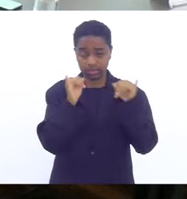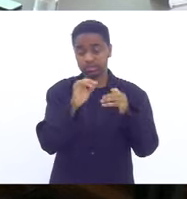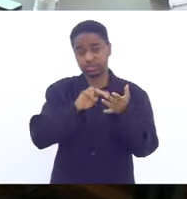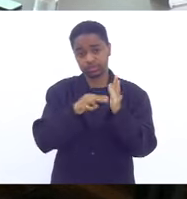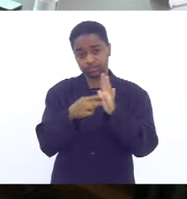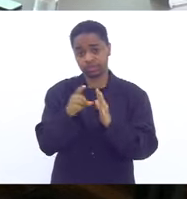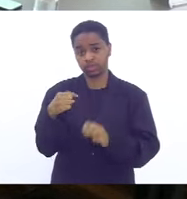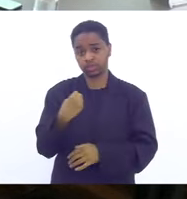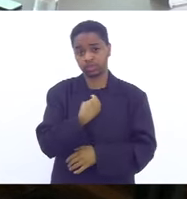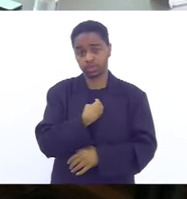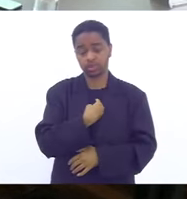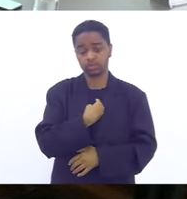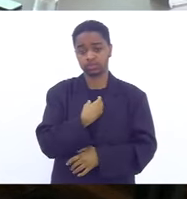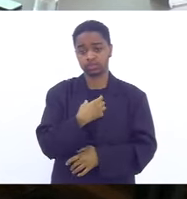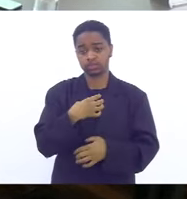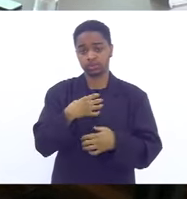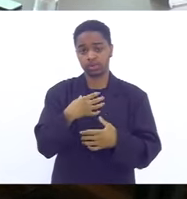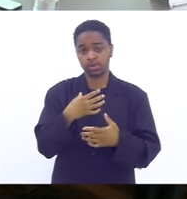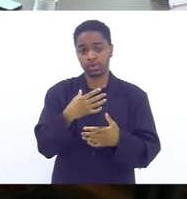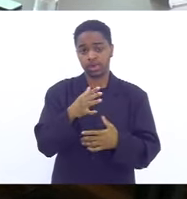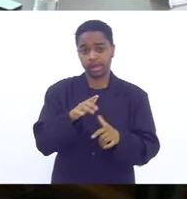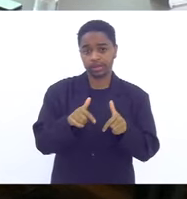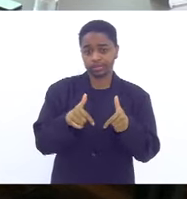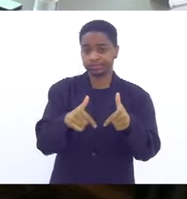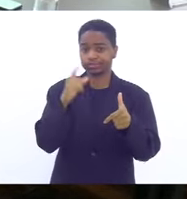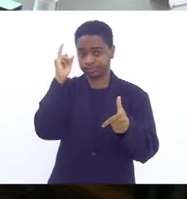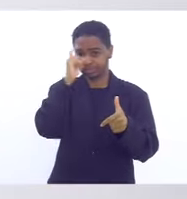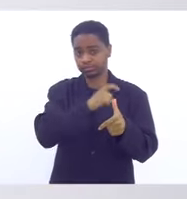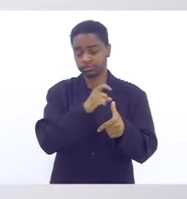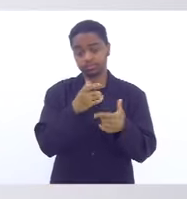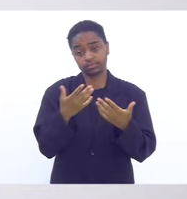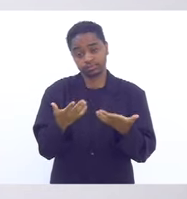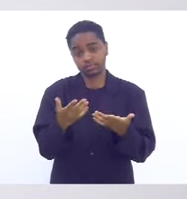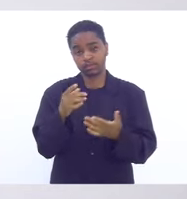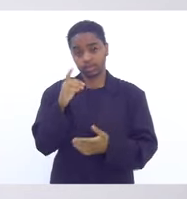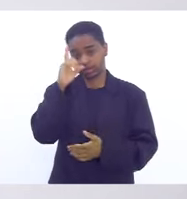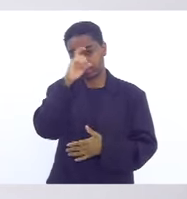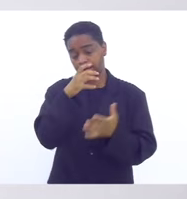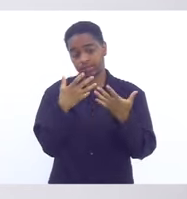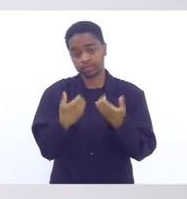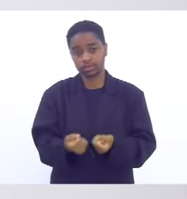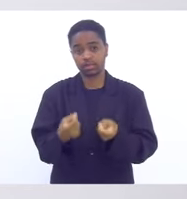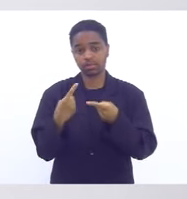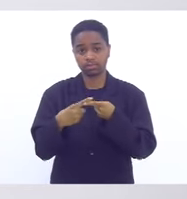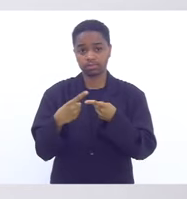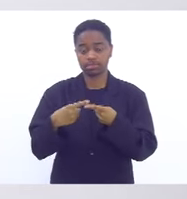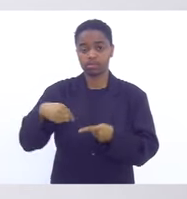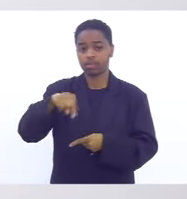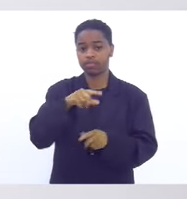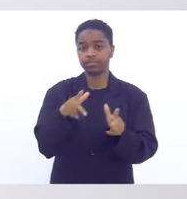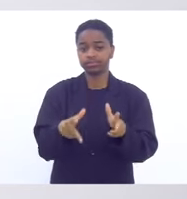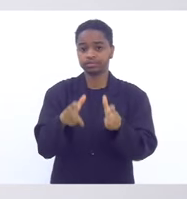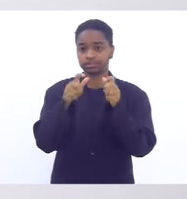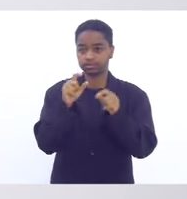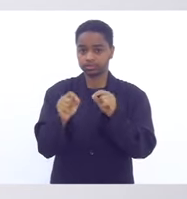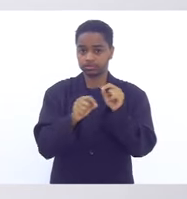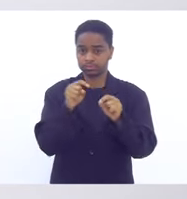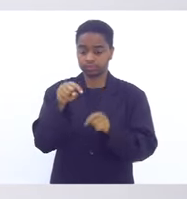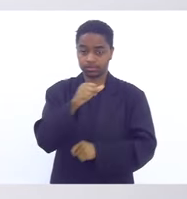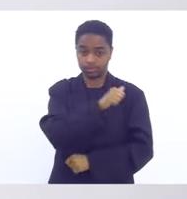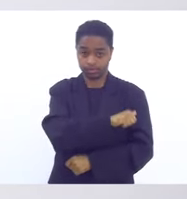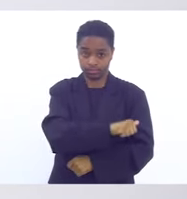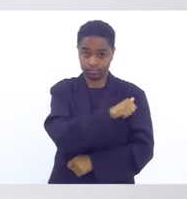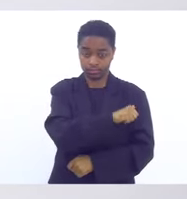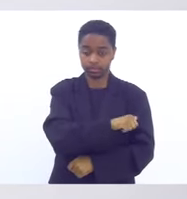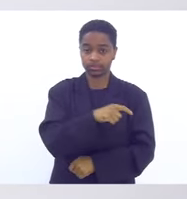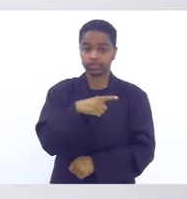e delicada. E para a gente é muito difícil aceitar isso, deputado Rodrigo Amorim, porque você observa o seguinte: nós temos no Rio de Janeiro